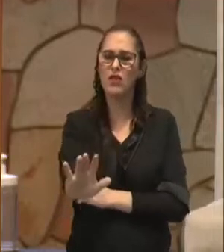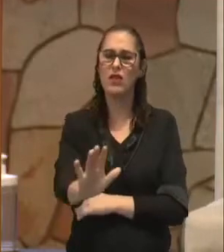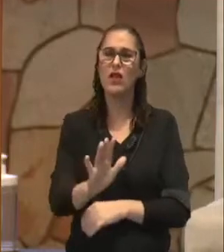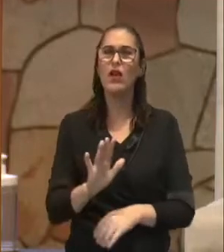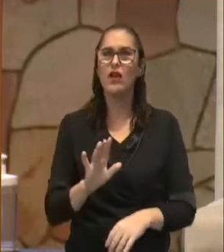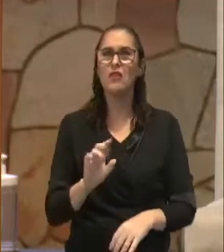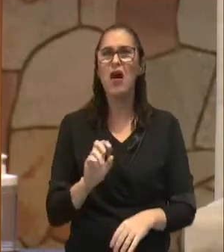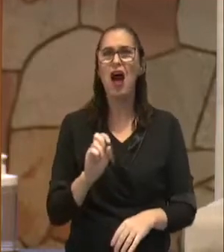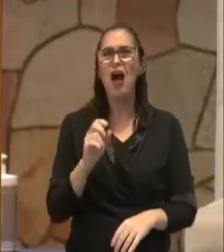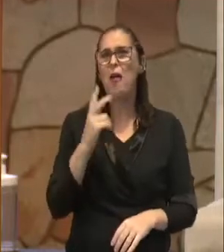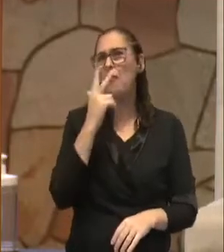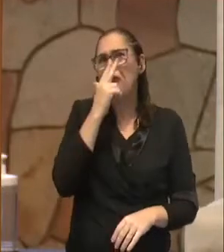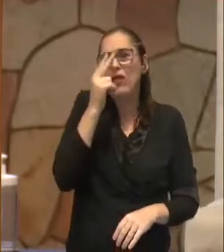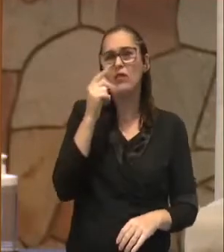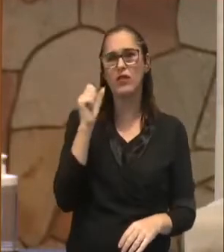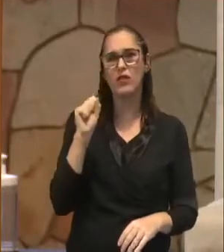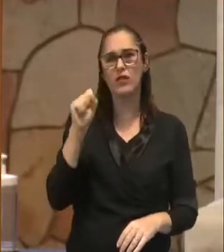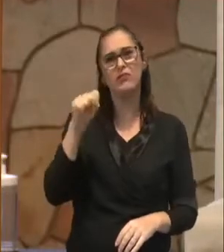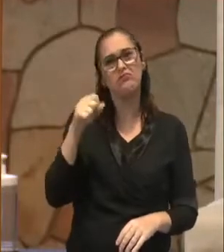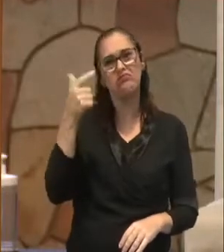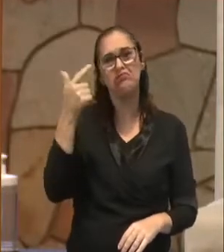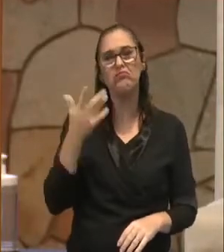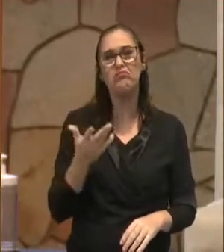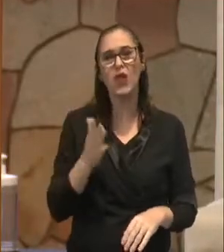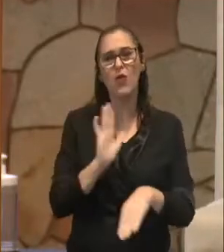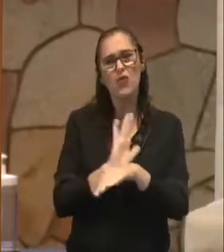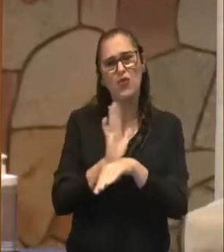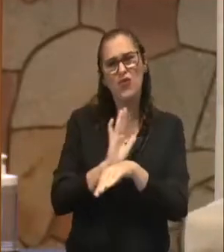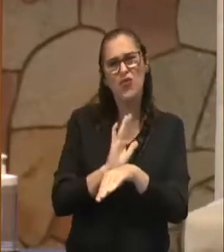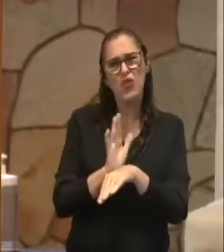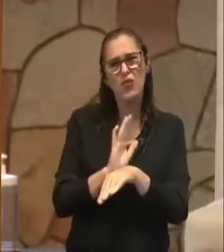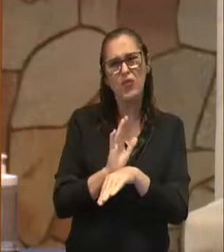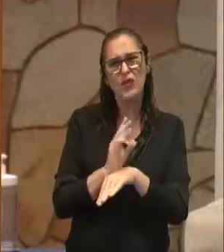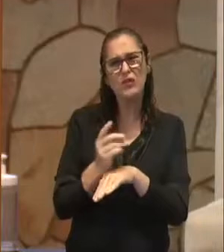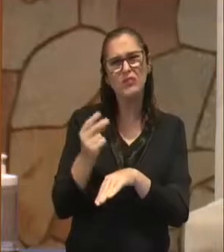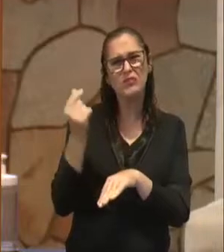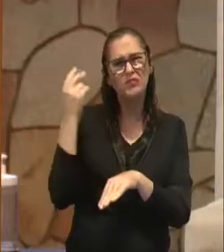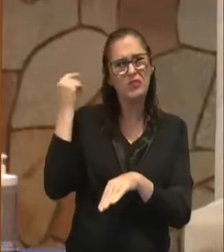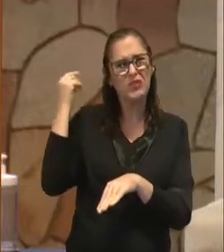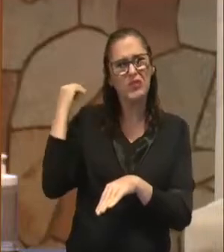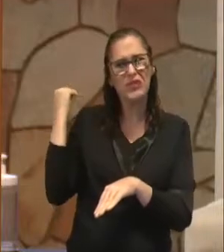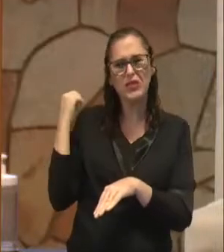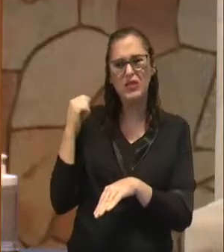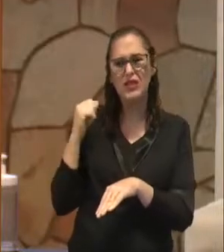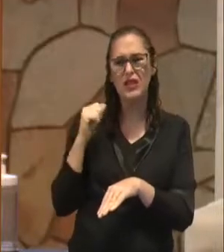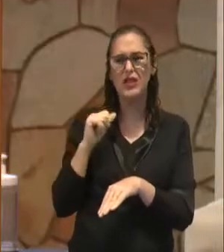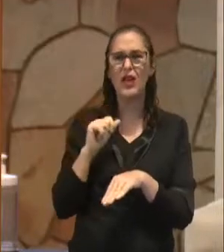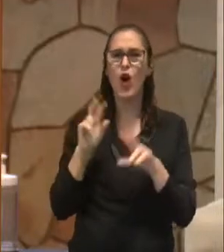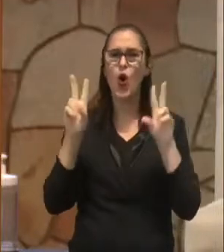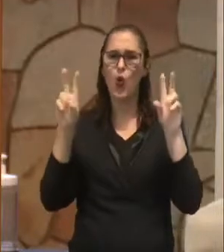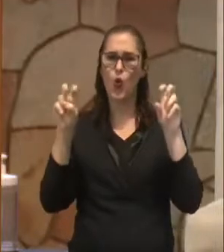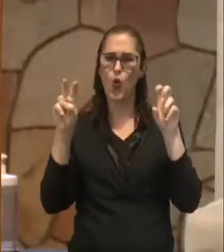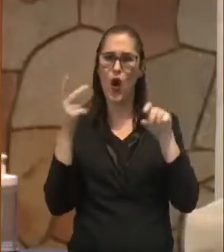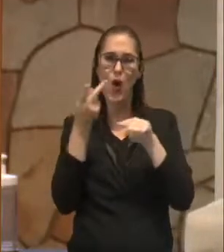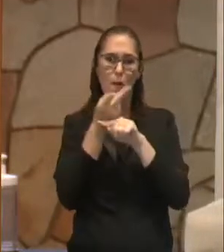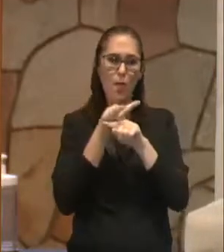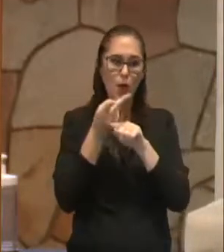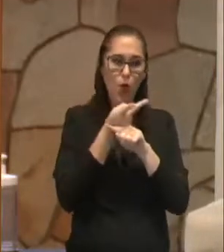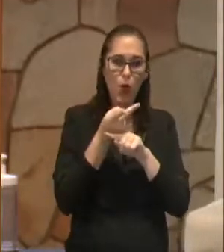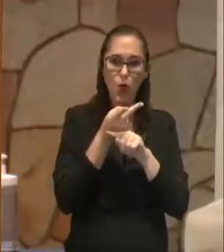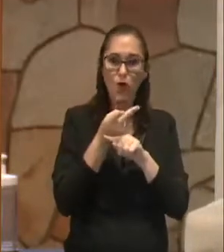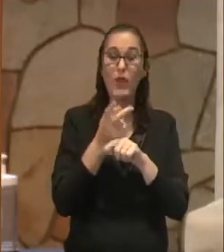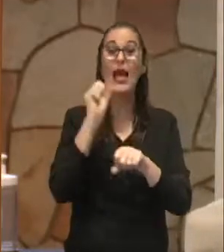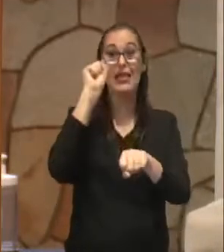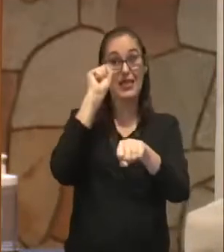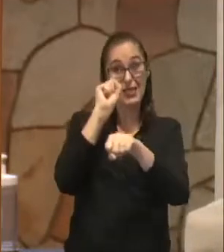que sim. É um filme, já passou há alguns anos, chama A Procura de um Milagre, A